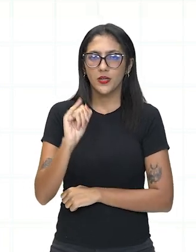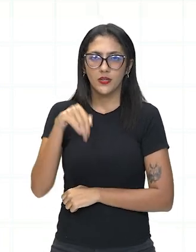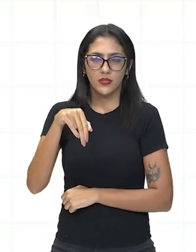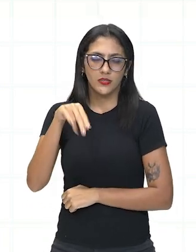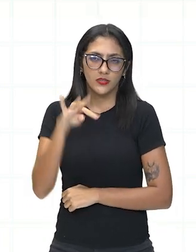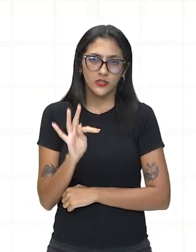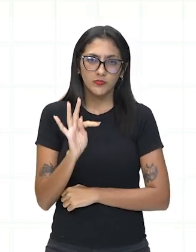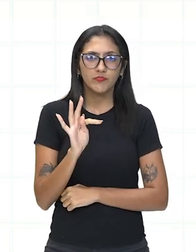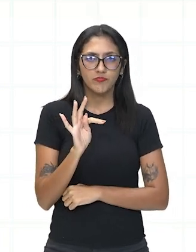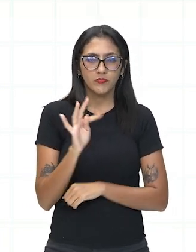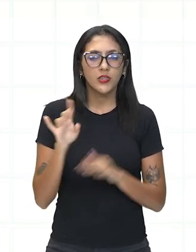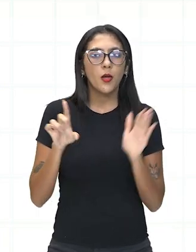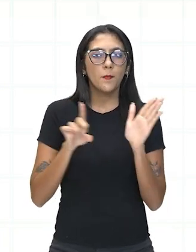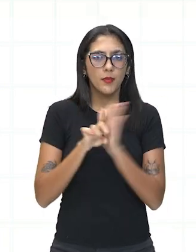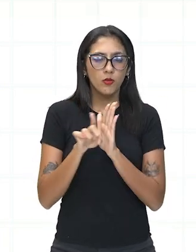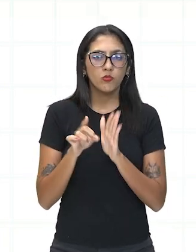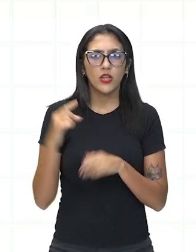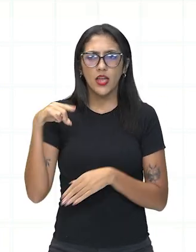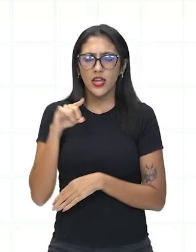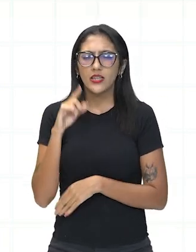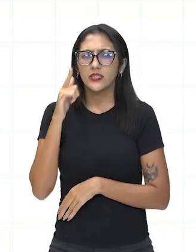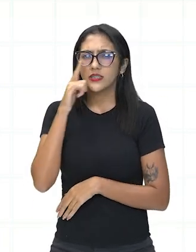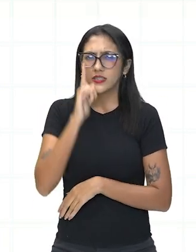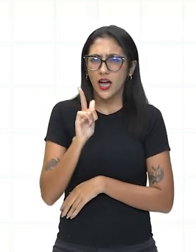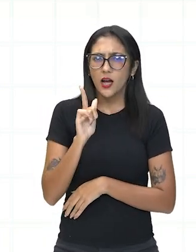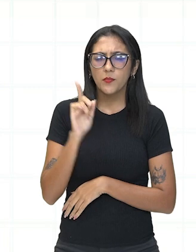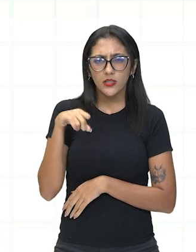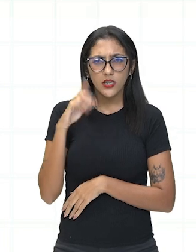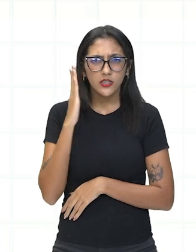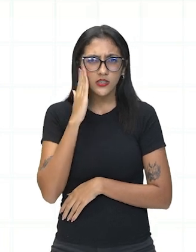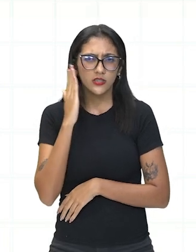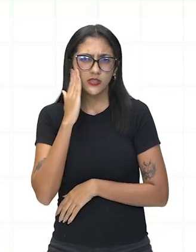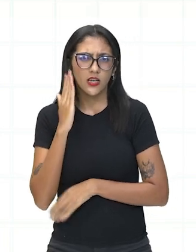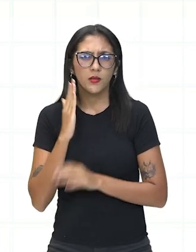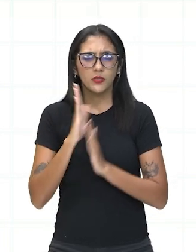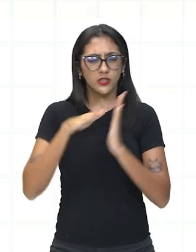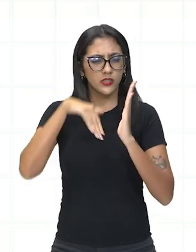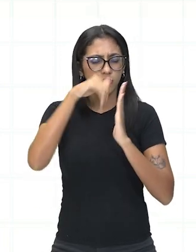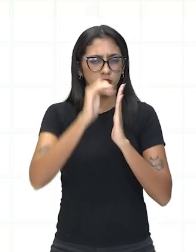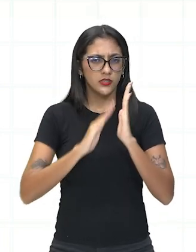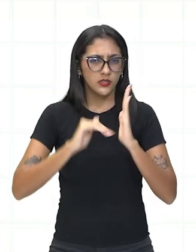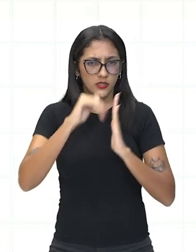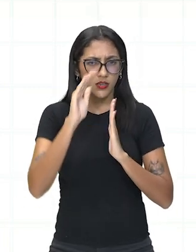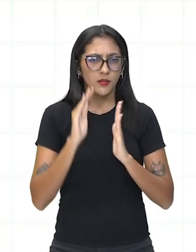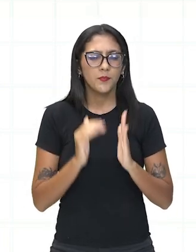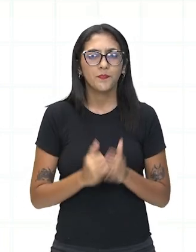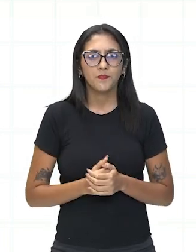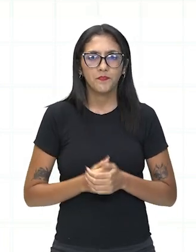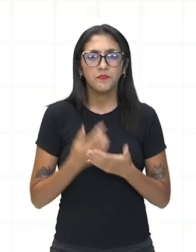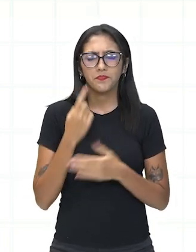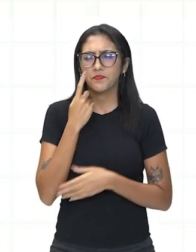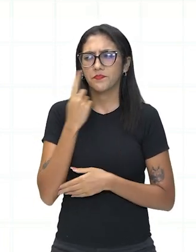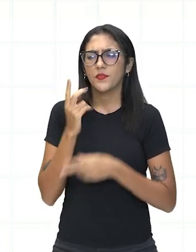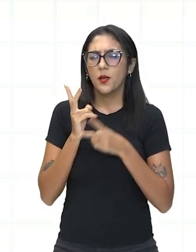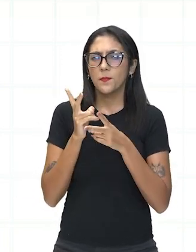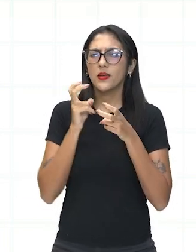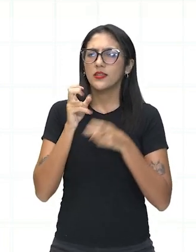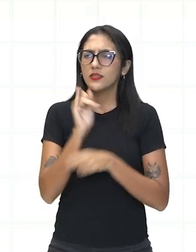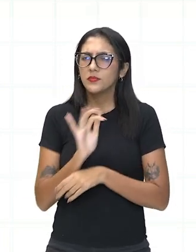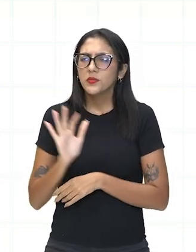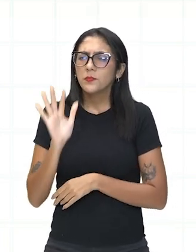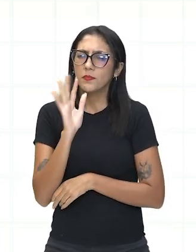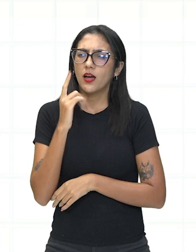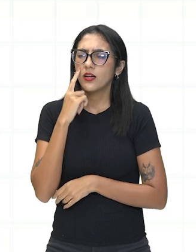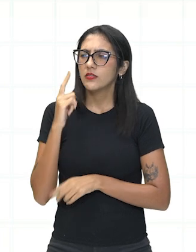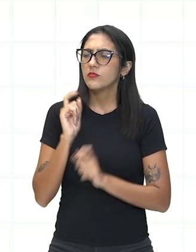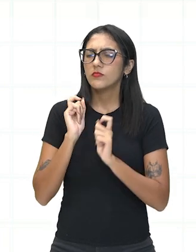Eles conseguem, têm habilidade de pintar? Pelo visto, pela imagem que a gente viu aqui, né? Eles têm essa